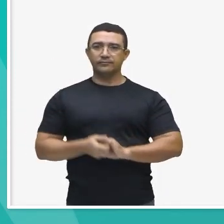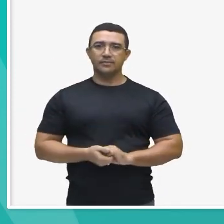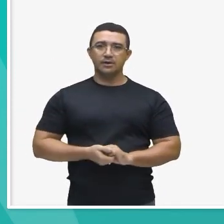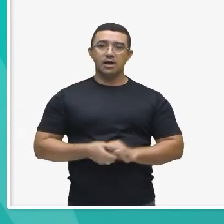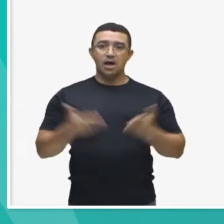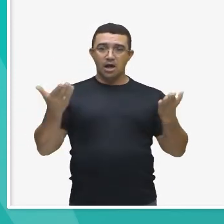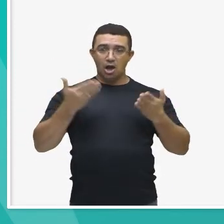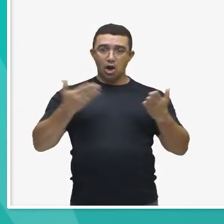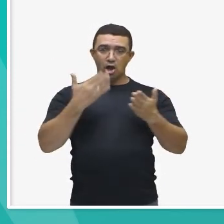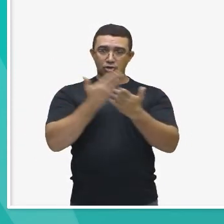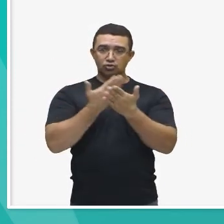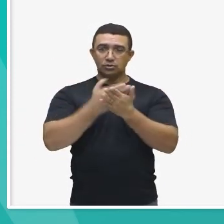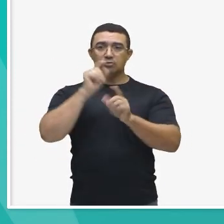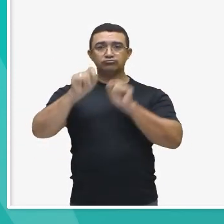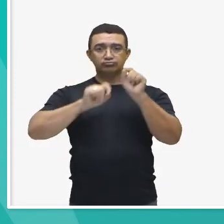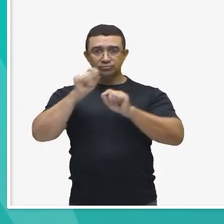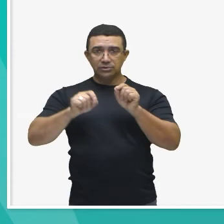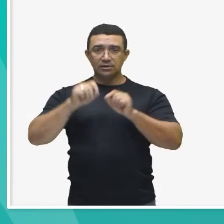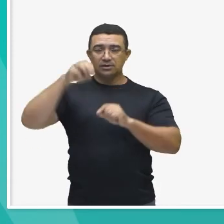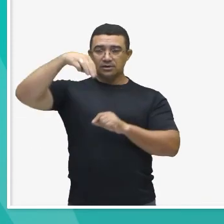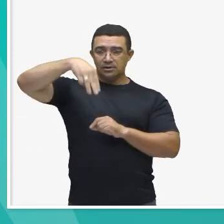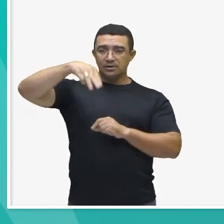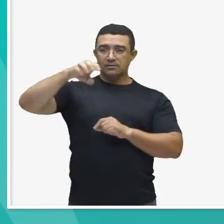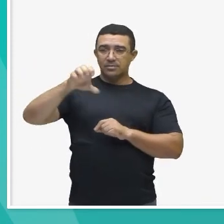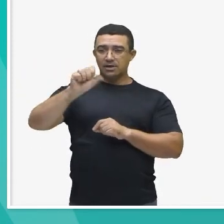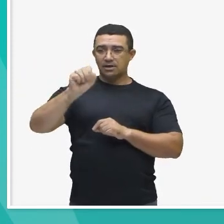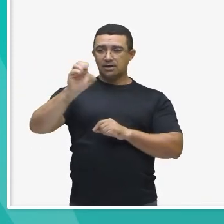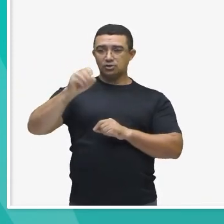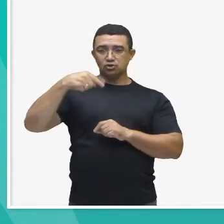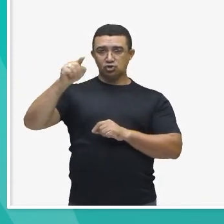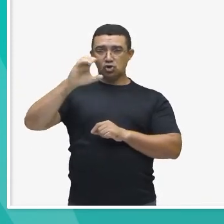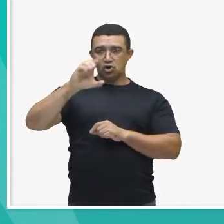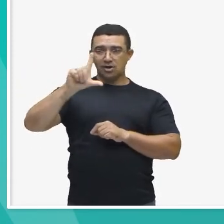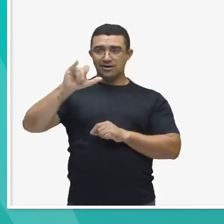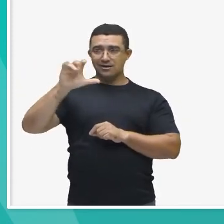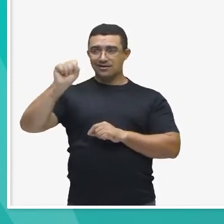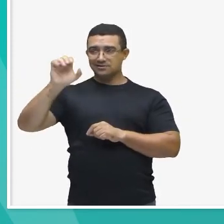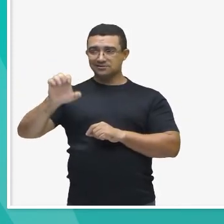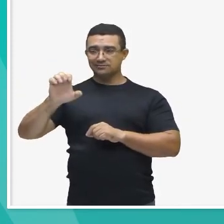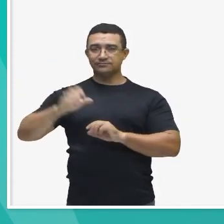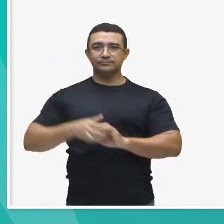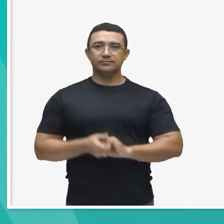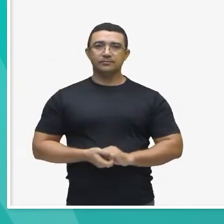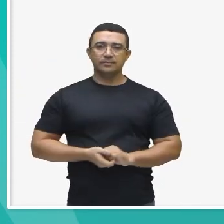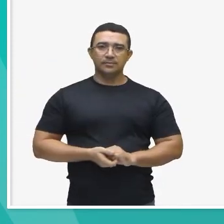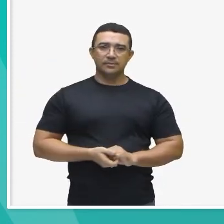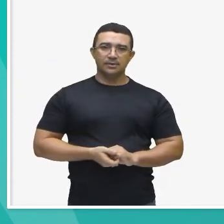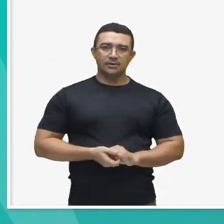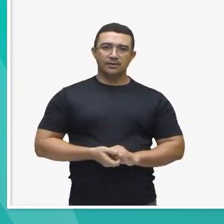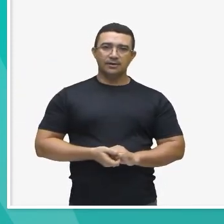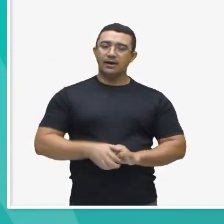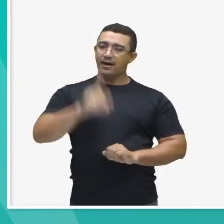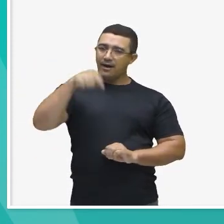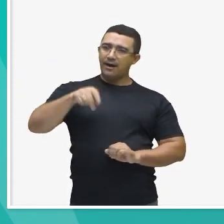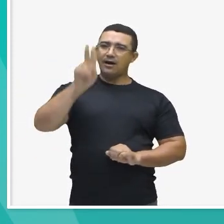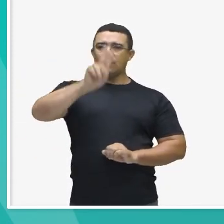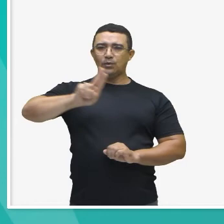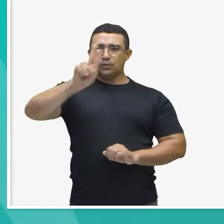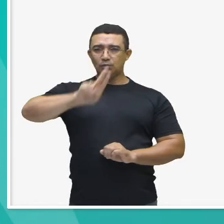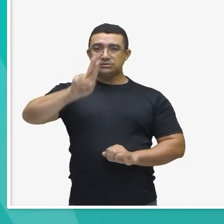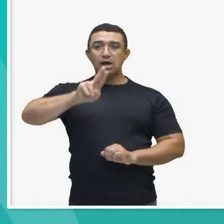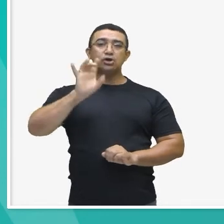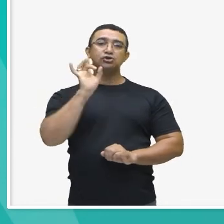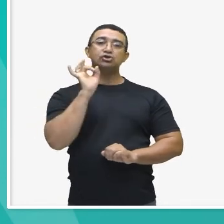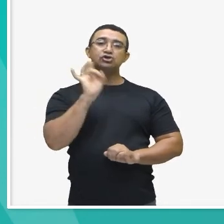a mesóclise. Então, a mesóclise já quer dizer meso, né? Ela vai ser utilizada